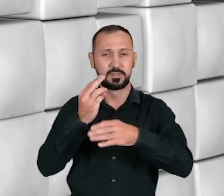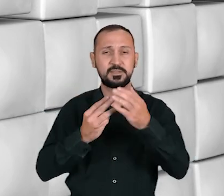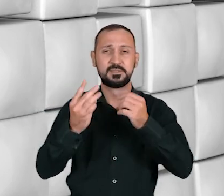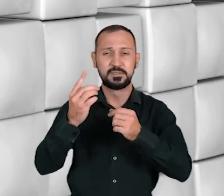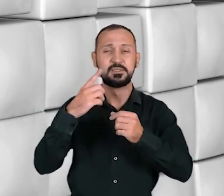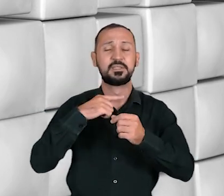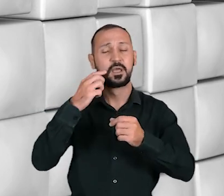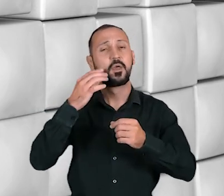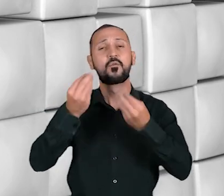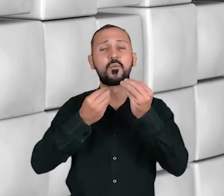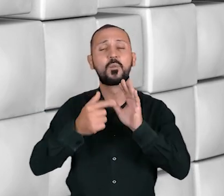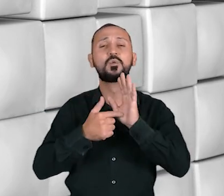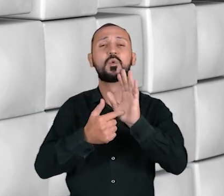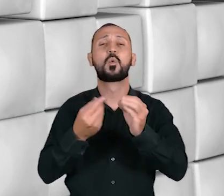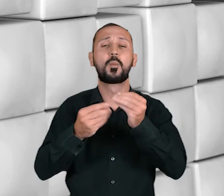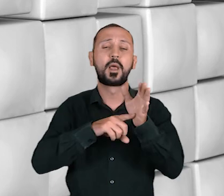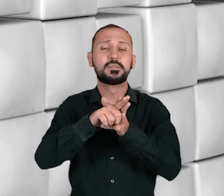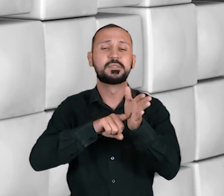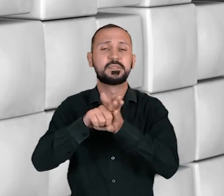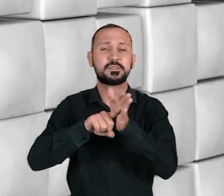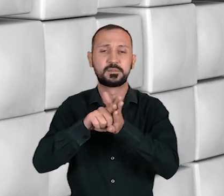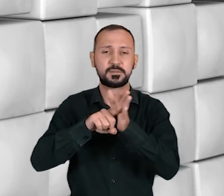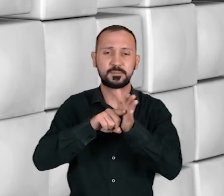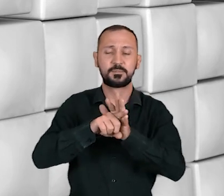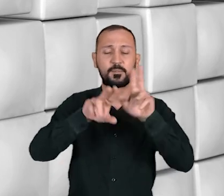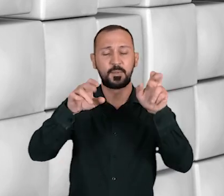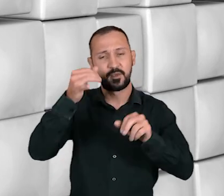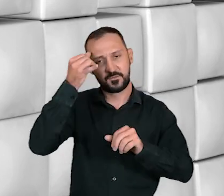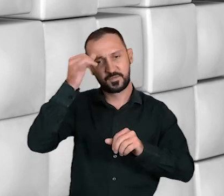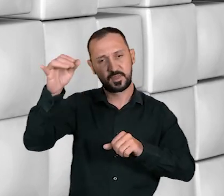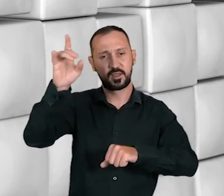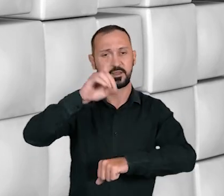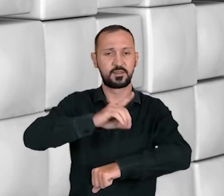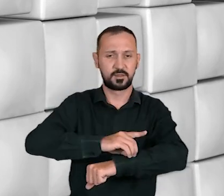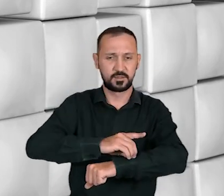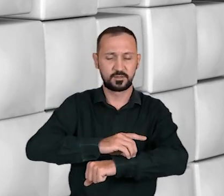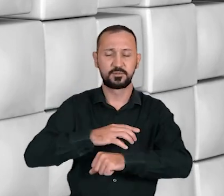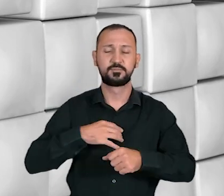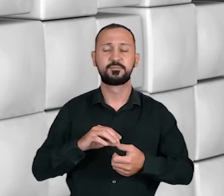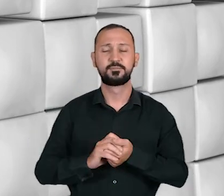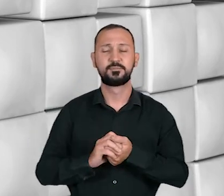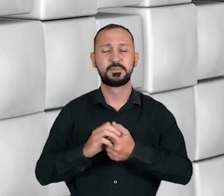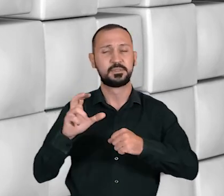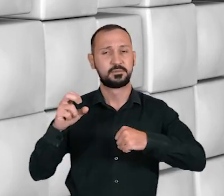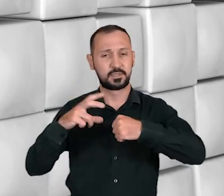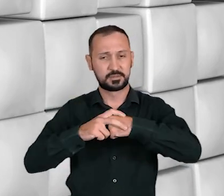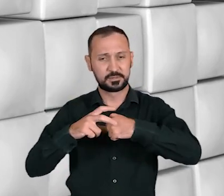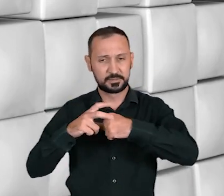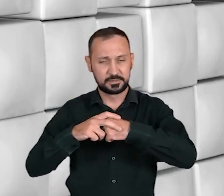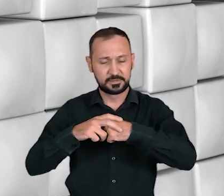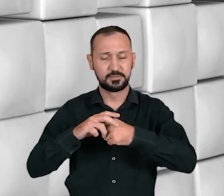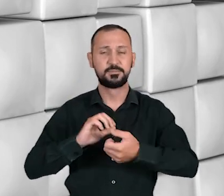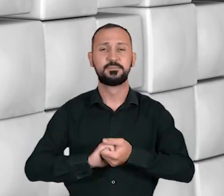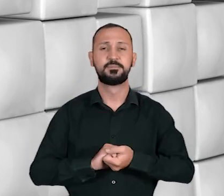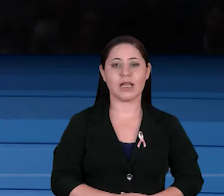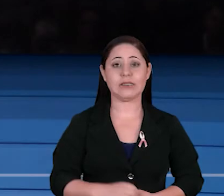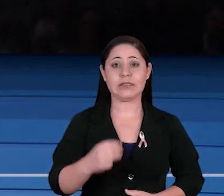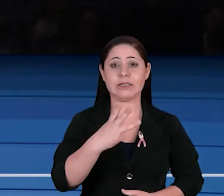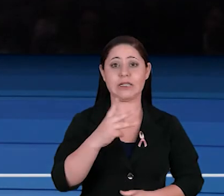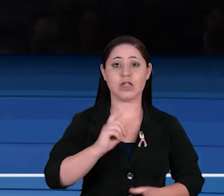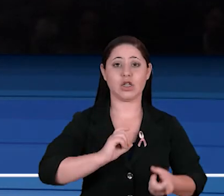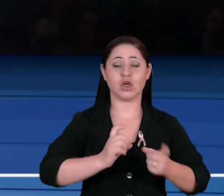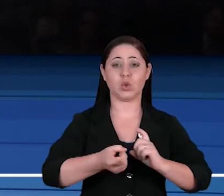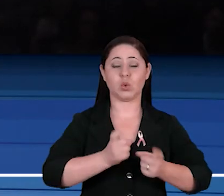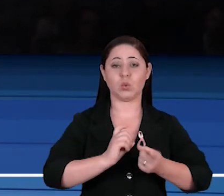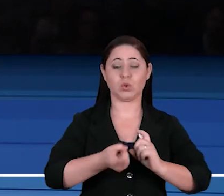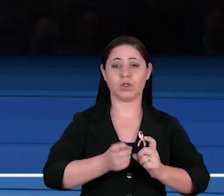mostraram os resultados de suas pesquisas na erradicação da dengue, da chikungunya e da zika.